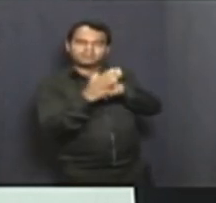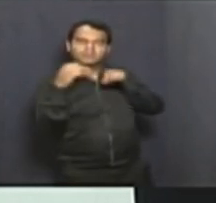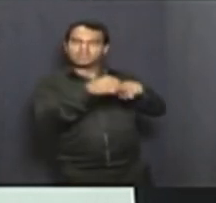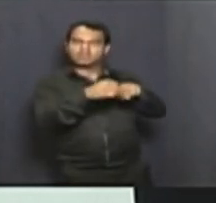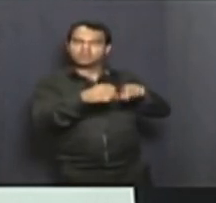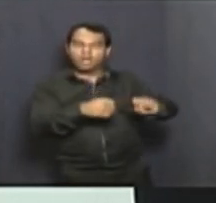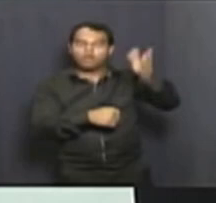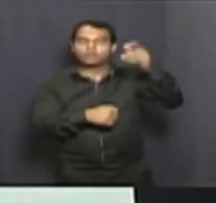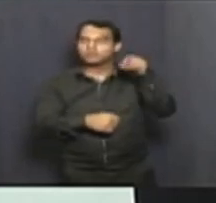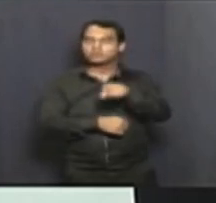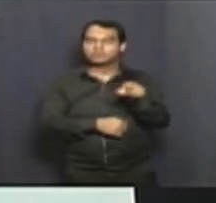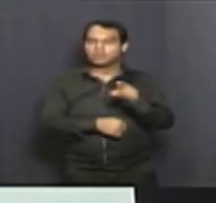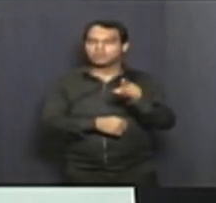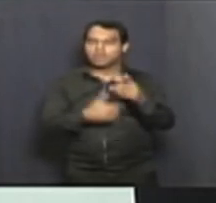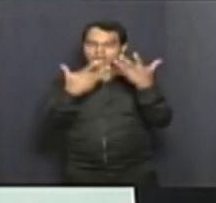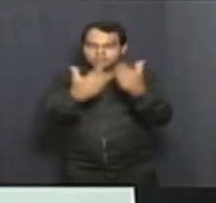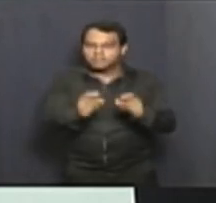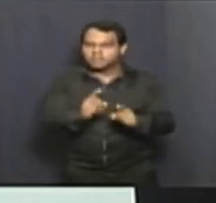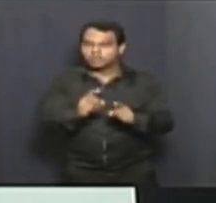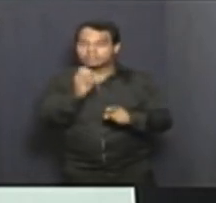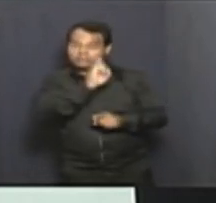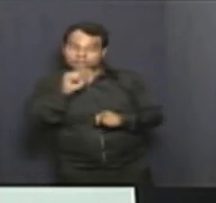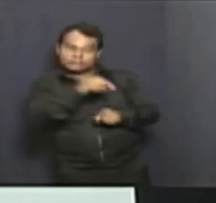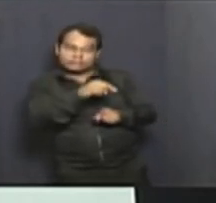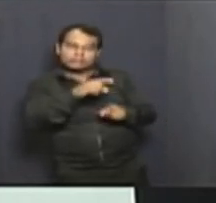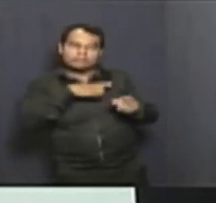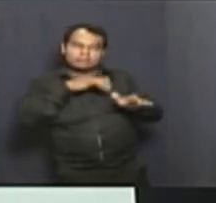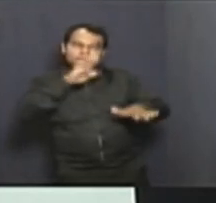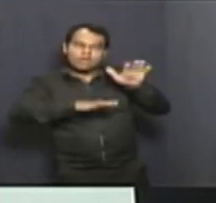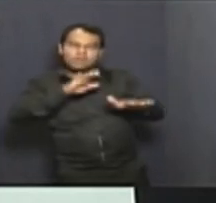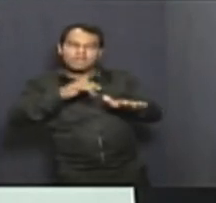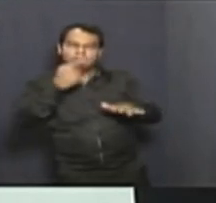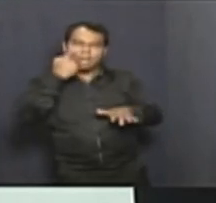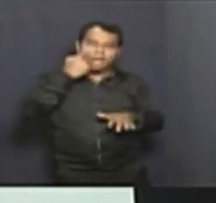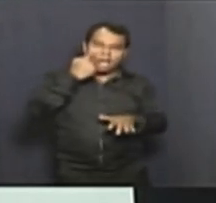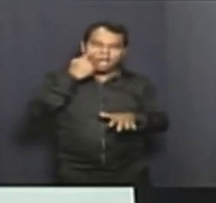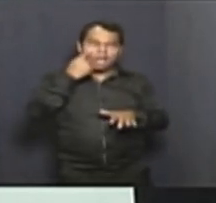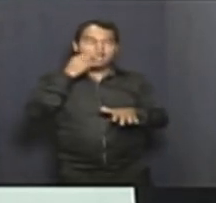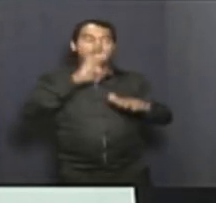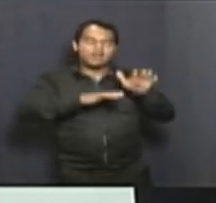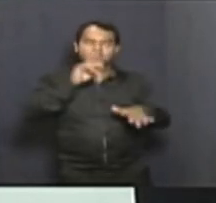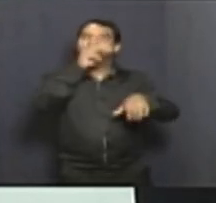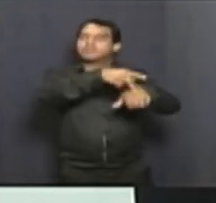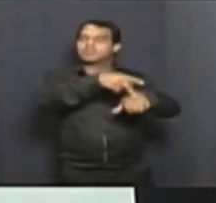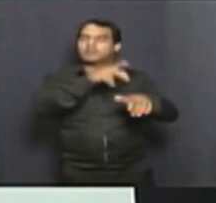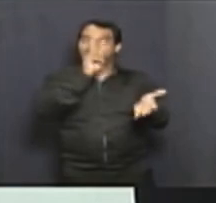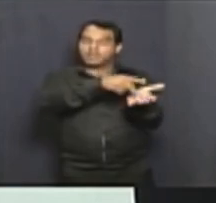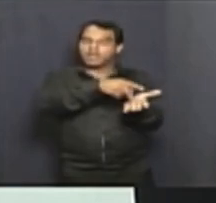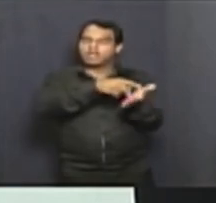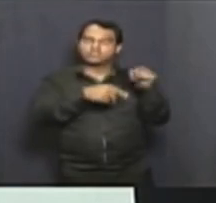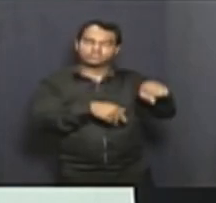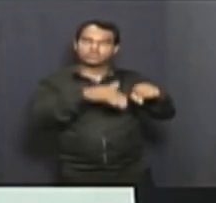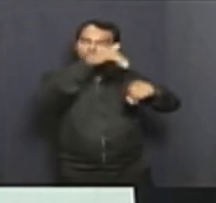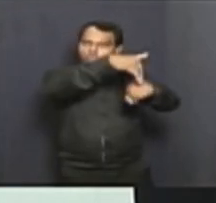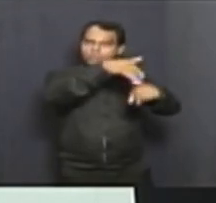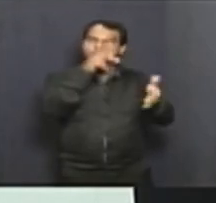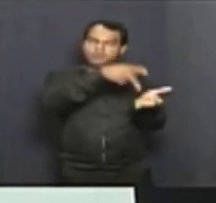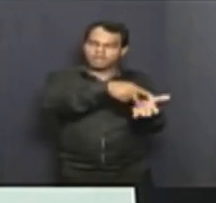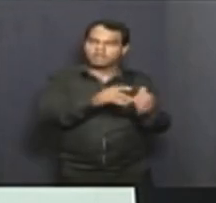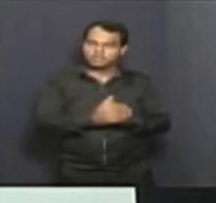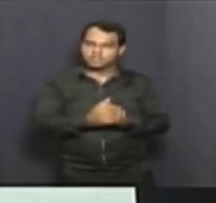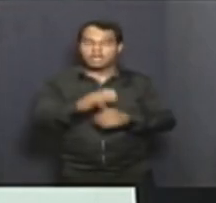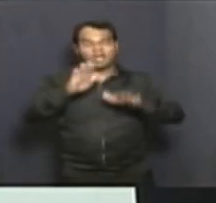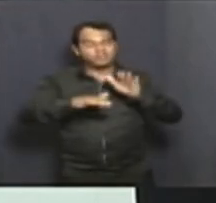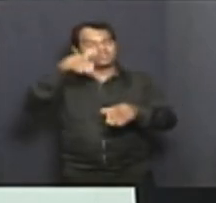situações onde há fumaça há fogo nós temos que ter muito cuidado porque hoje nós podemos votar errado e se